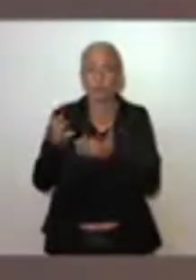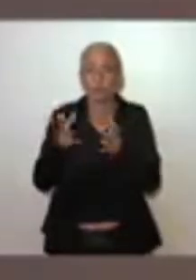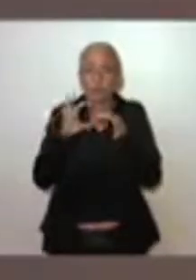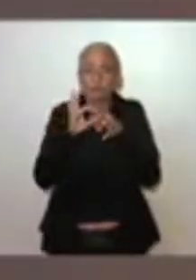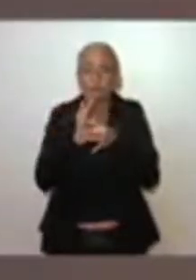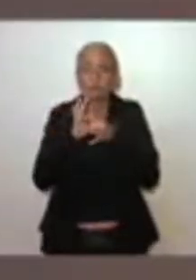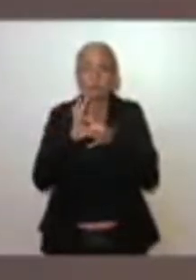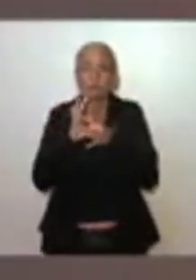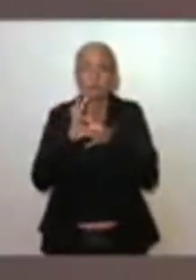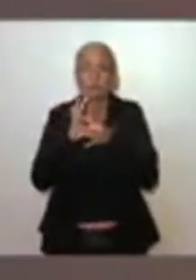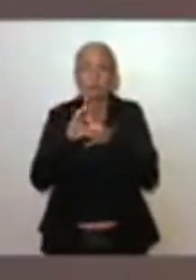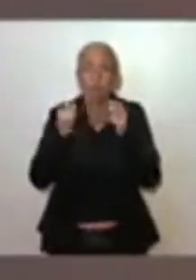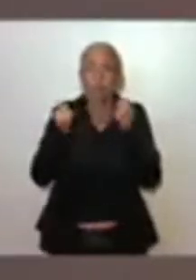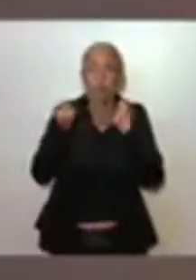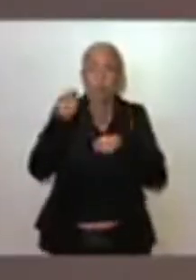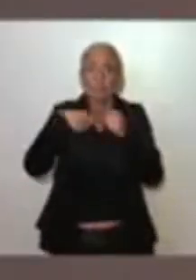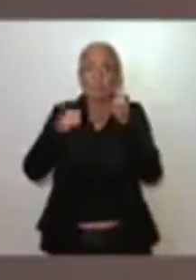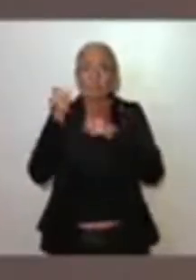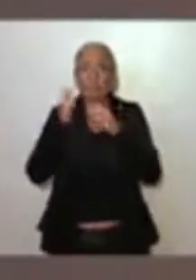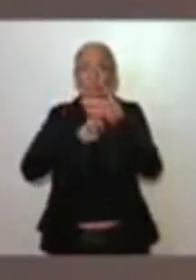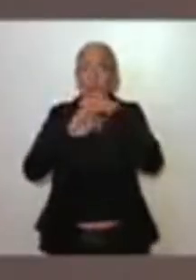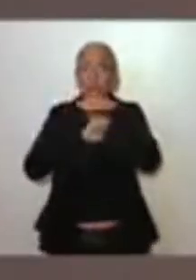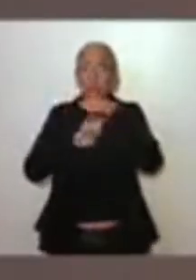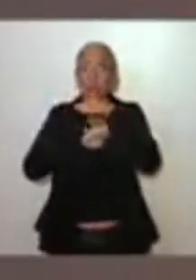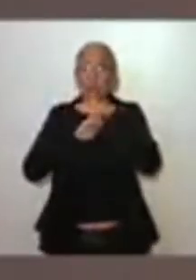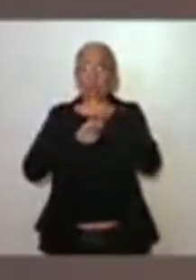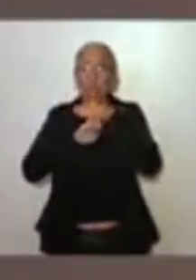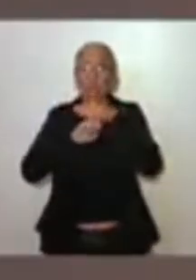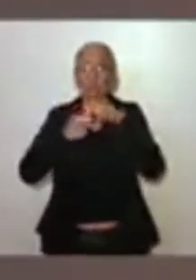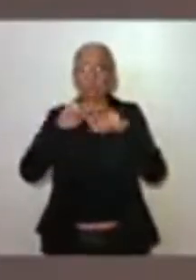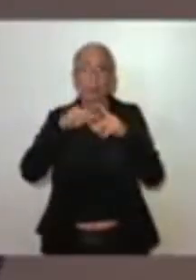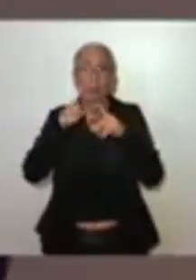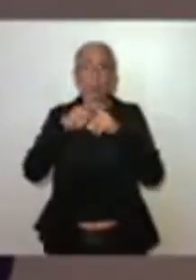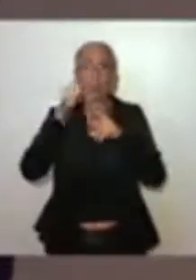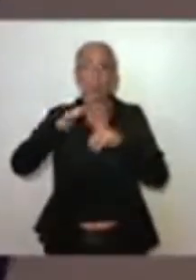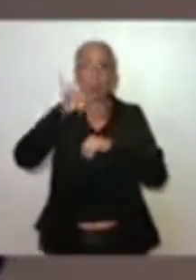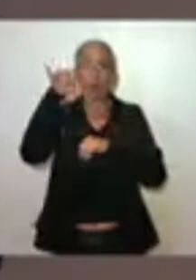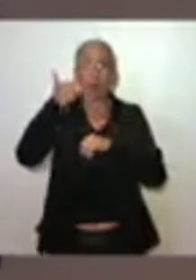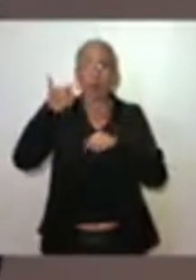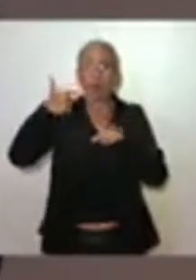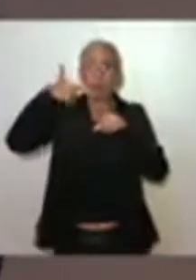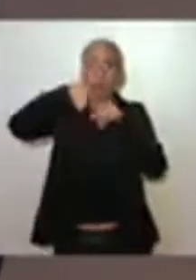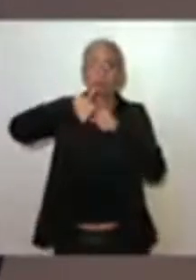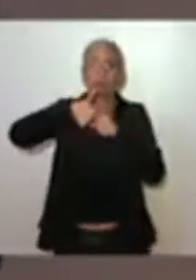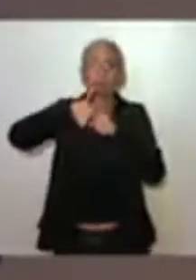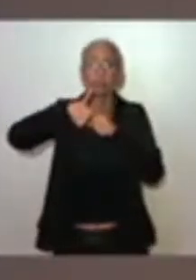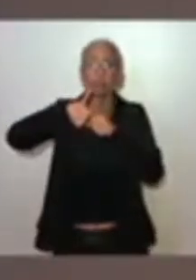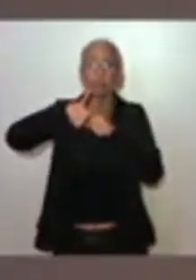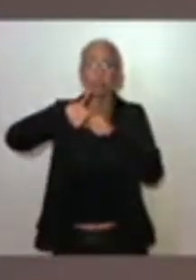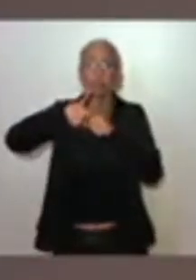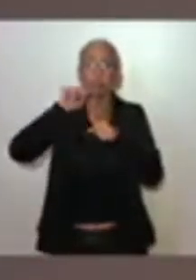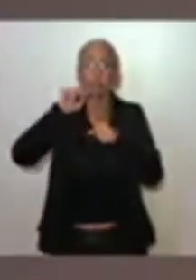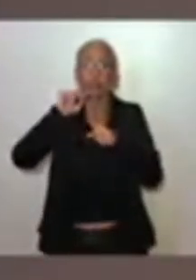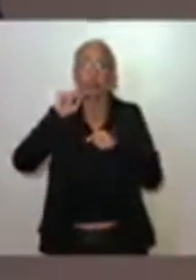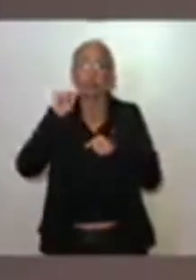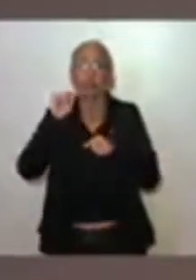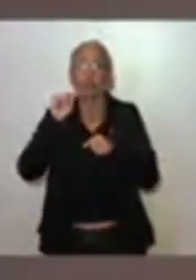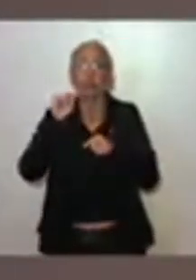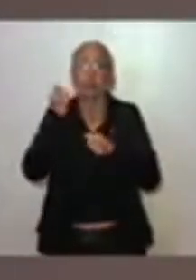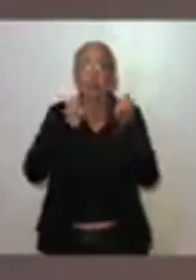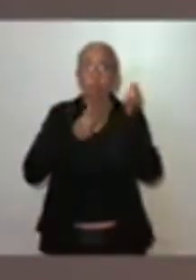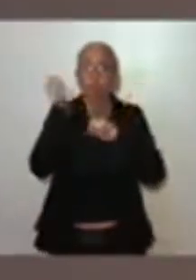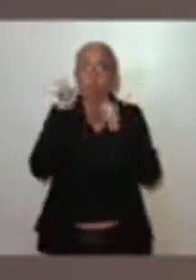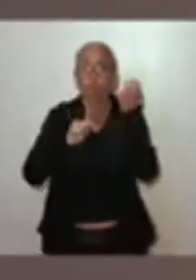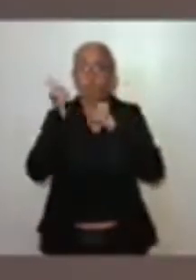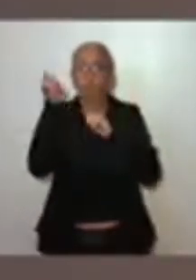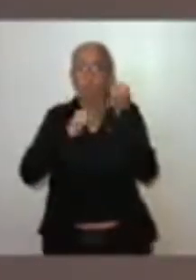as empresas mais valiosas eram as que exploravam petróleo como a exxon e Shell eram as que fabricavam